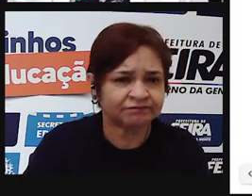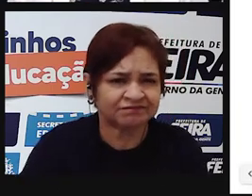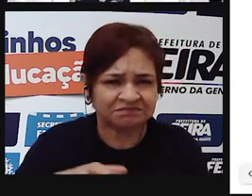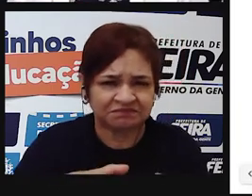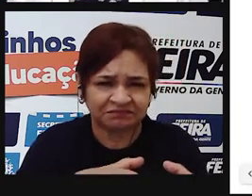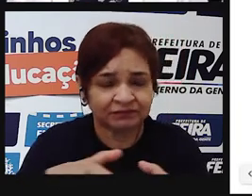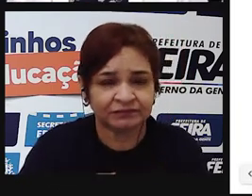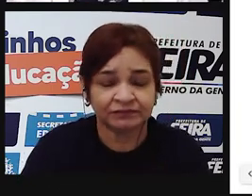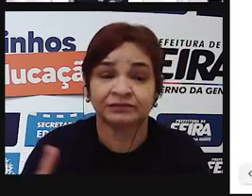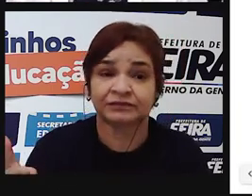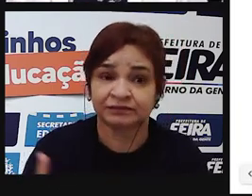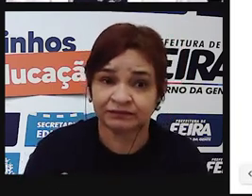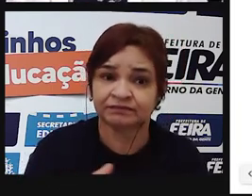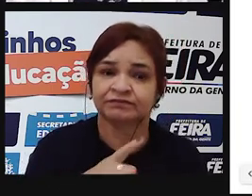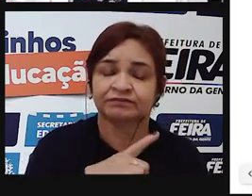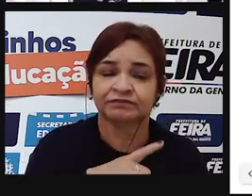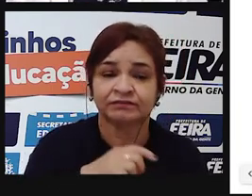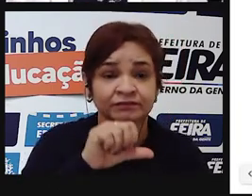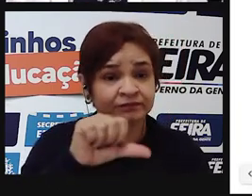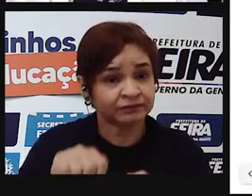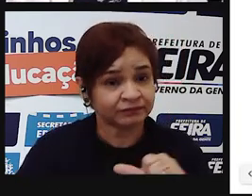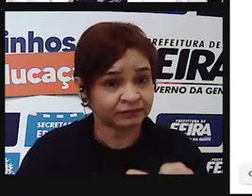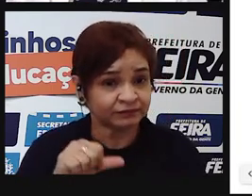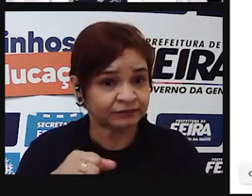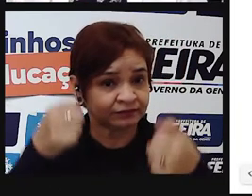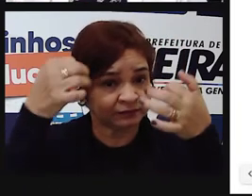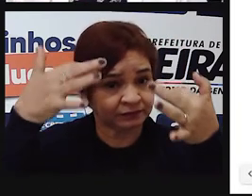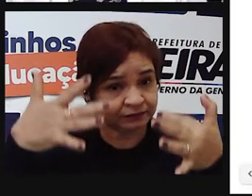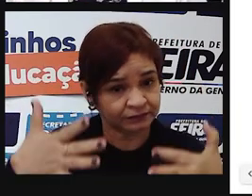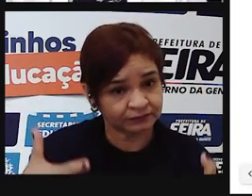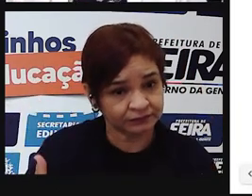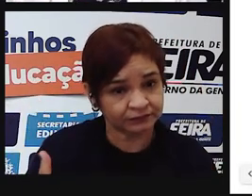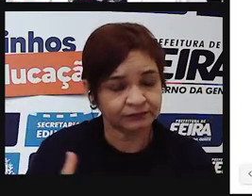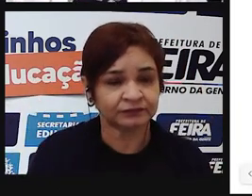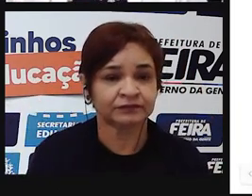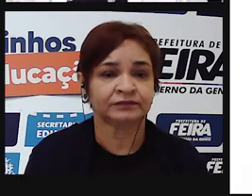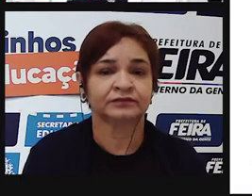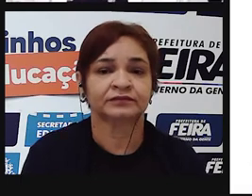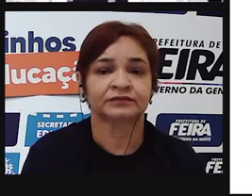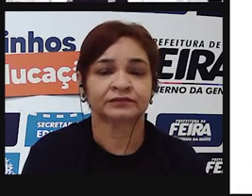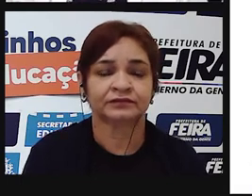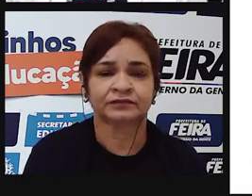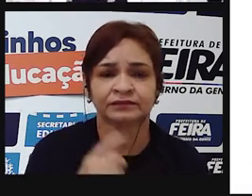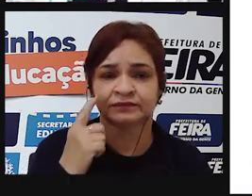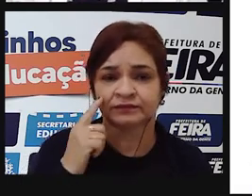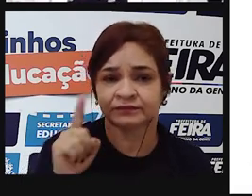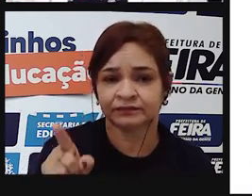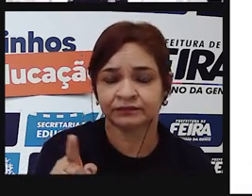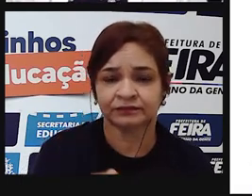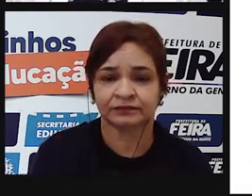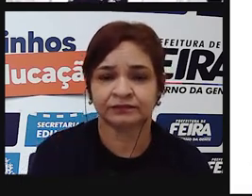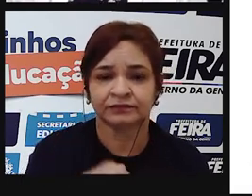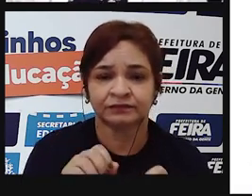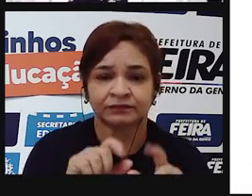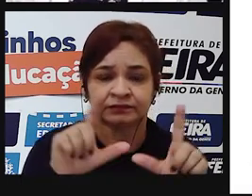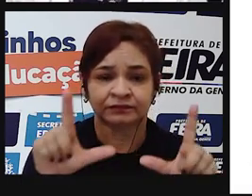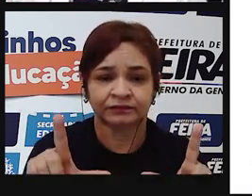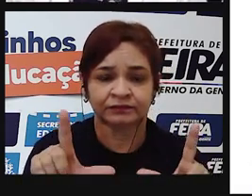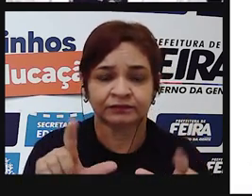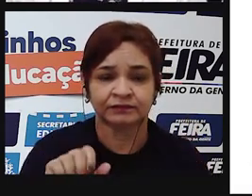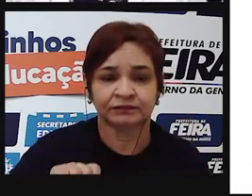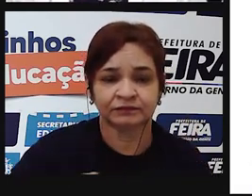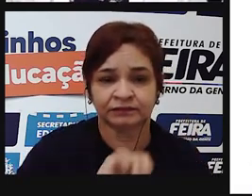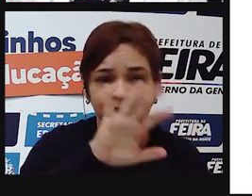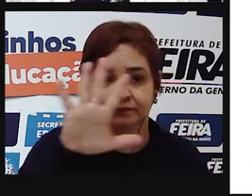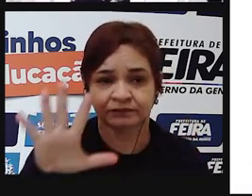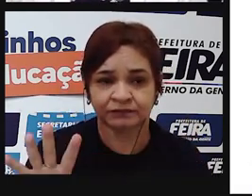mudanças de transformações que a gente está falando aqui na nossa aula. Aqui eu trouxe para vocês um mapa que mostra